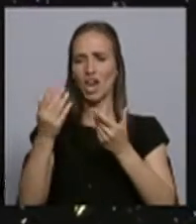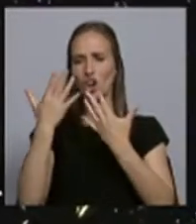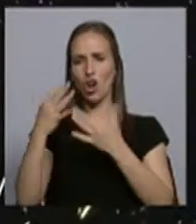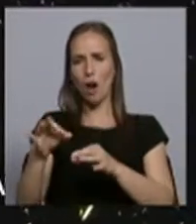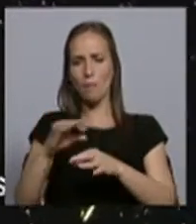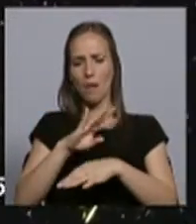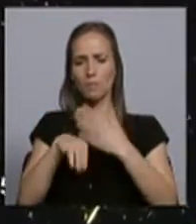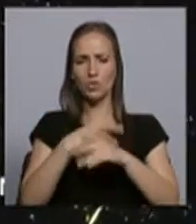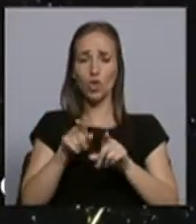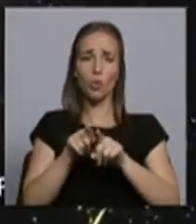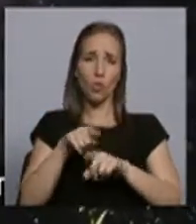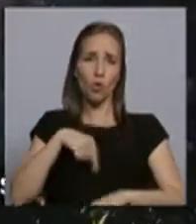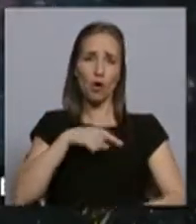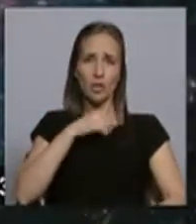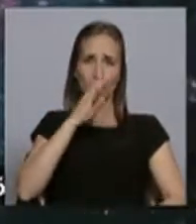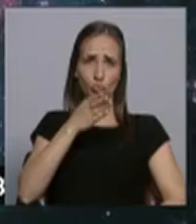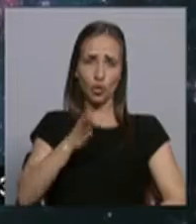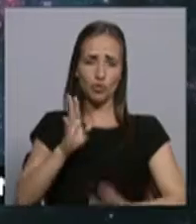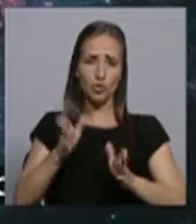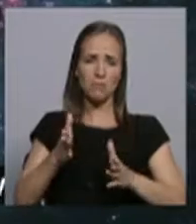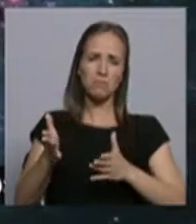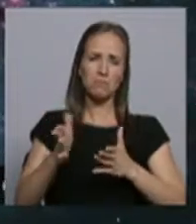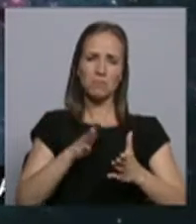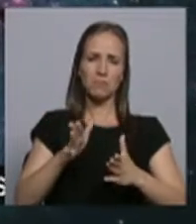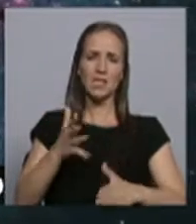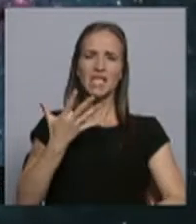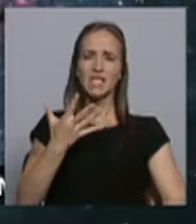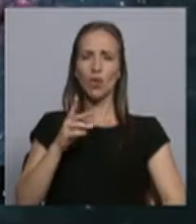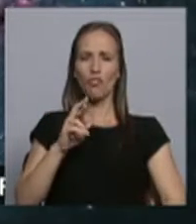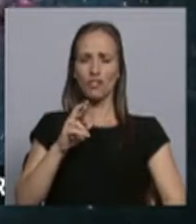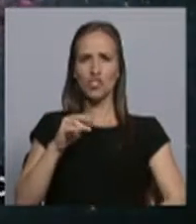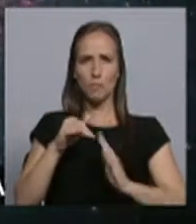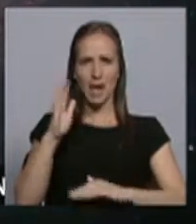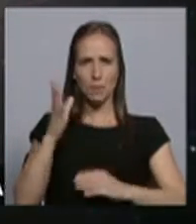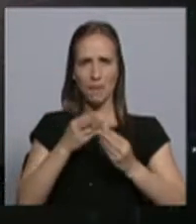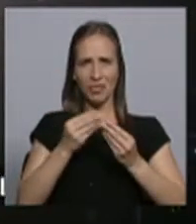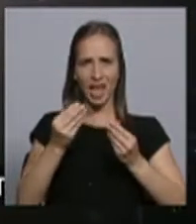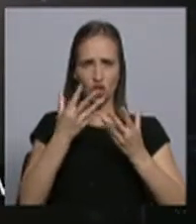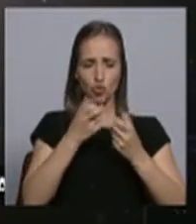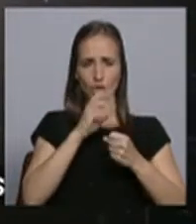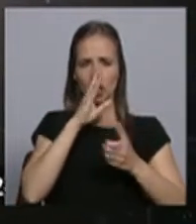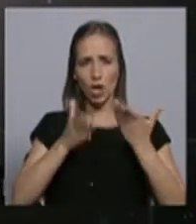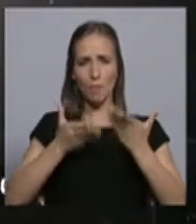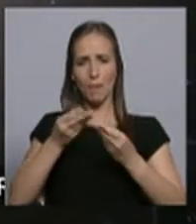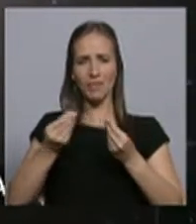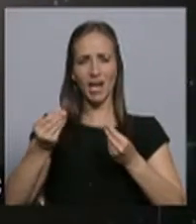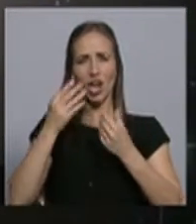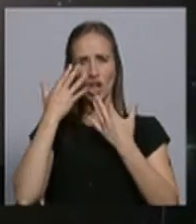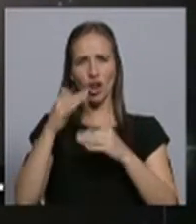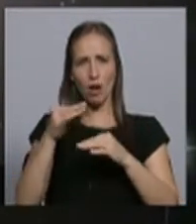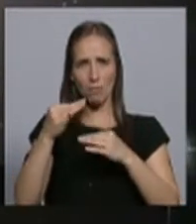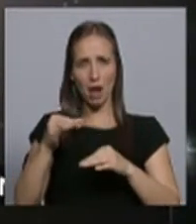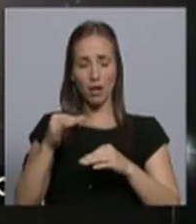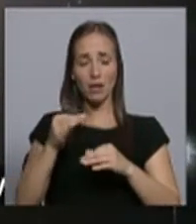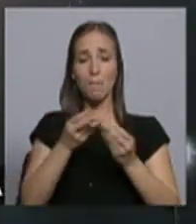estamos habituados. Há cerca de 5 vezes mais matéria escura do que matéria normal numa galáxia. E essa matéria escura, olha, tanto